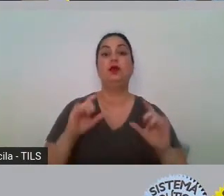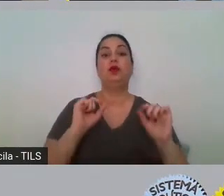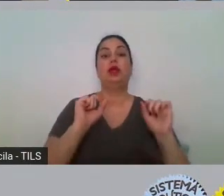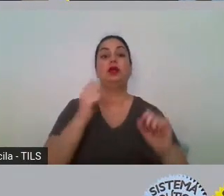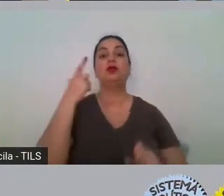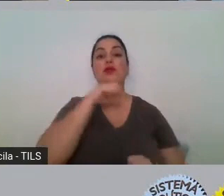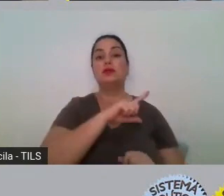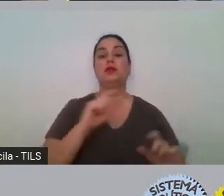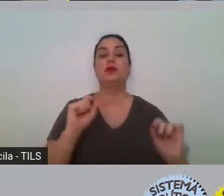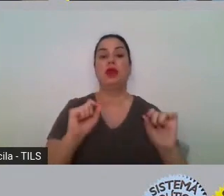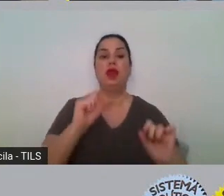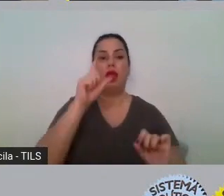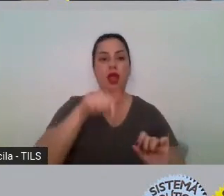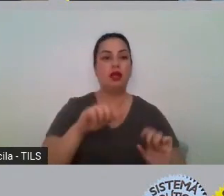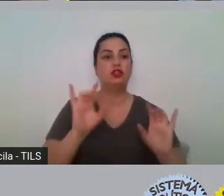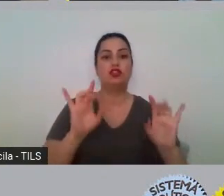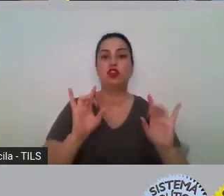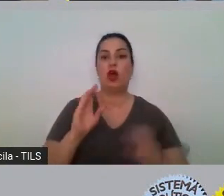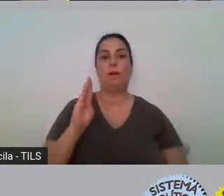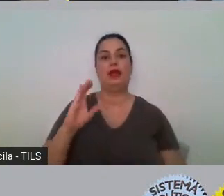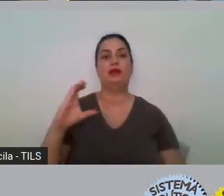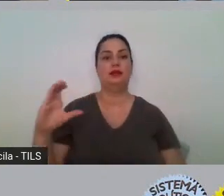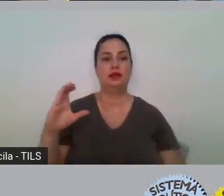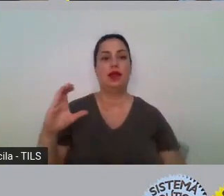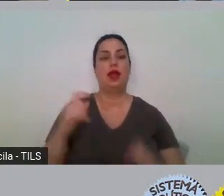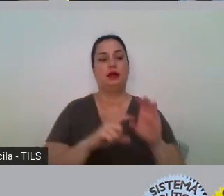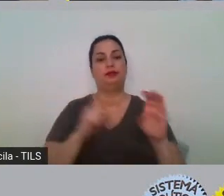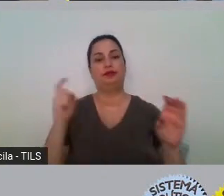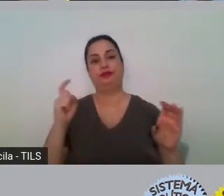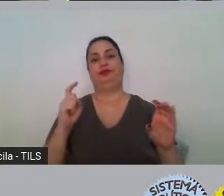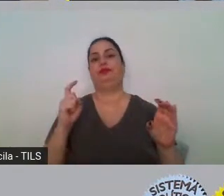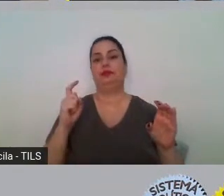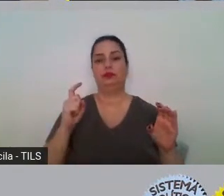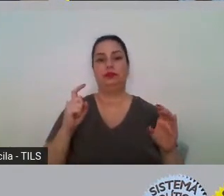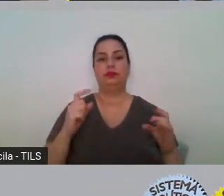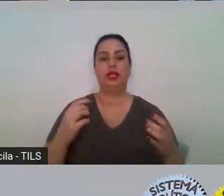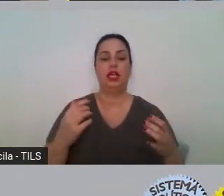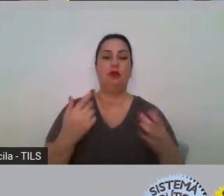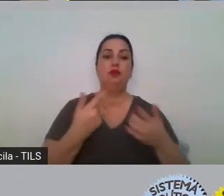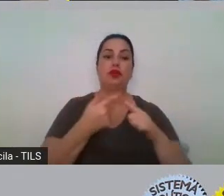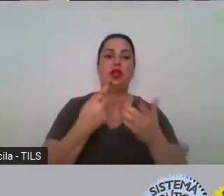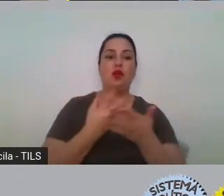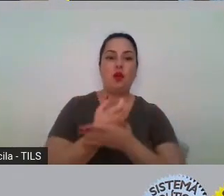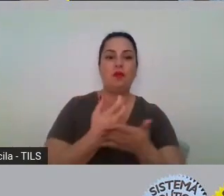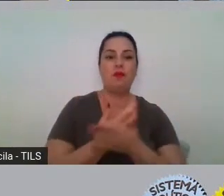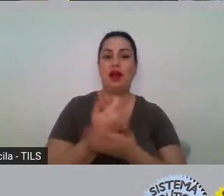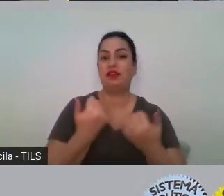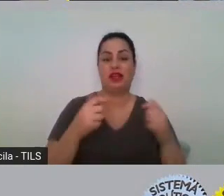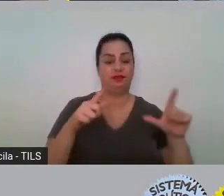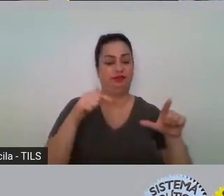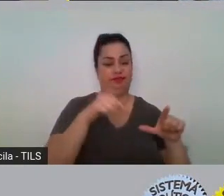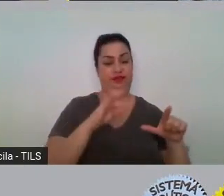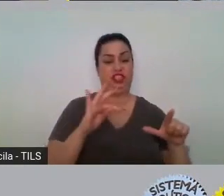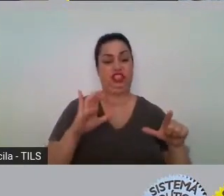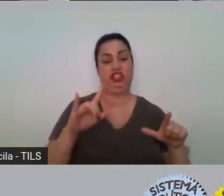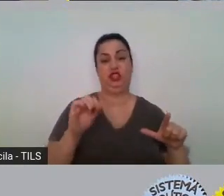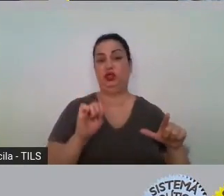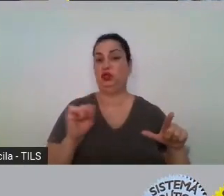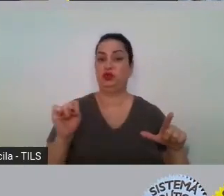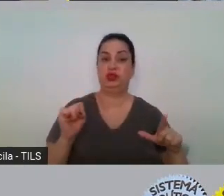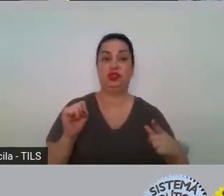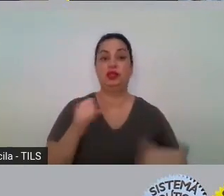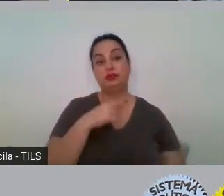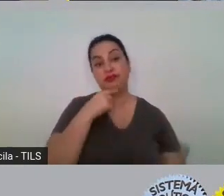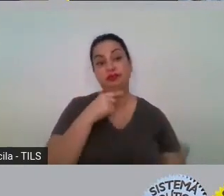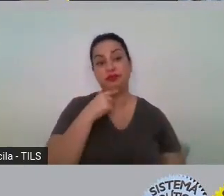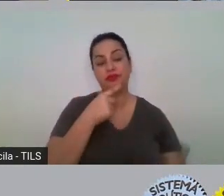do banco, ou seja, a compra de títulos, de títulos podres. Ou seja, o que nós vemos é exatamente isso. O processo de endividamento